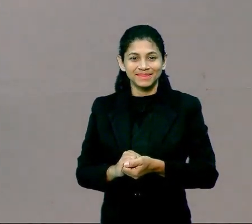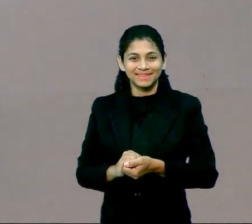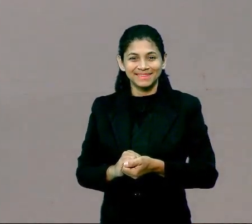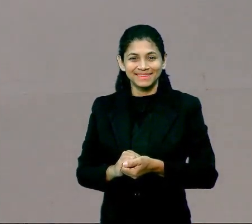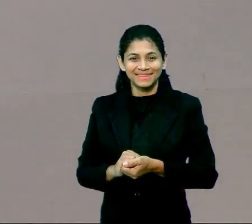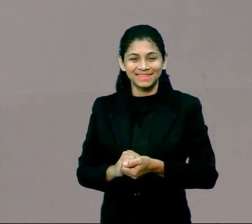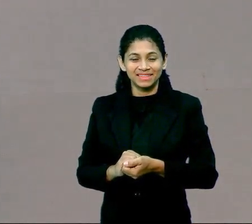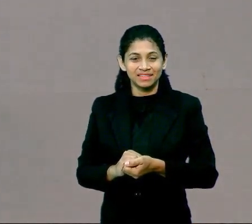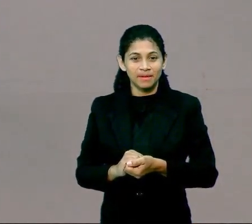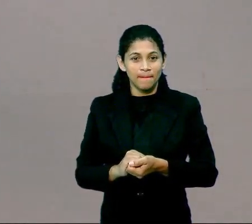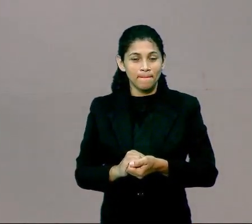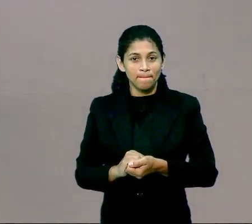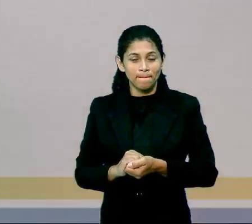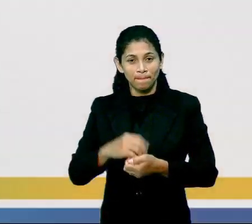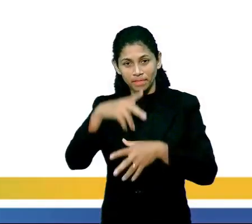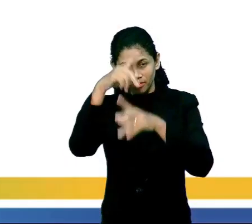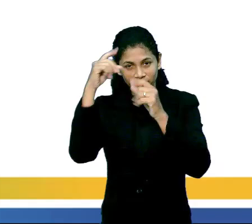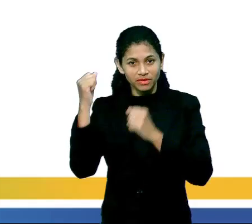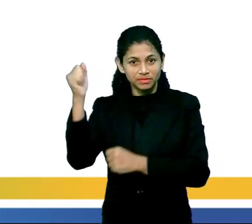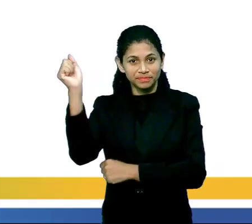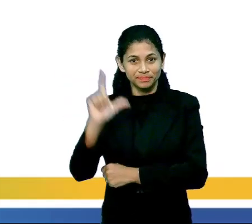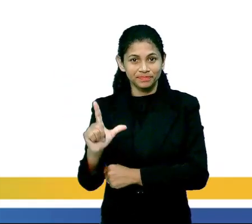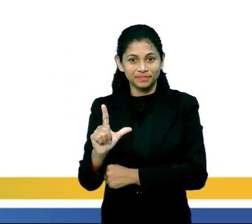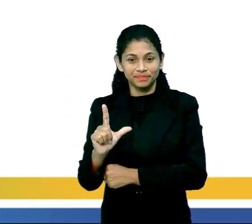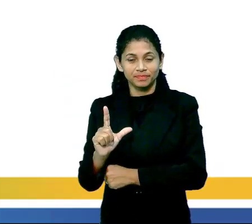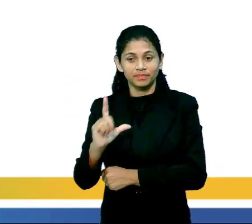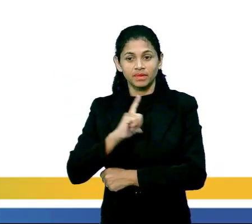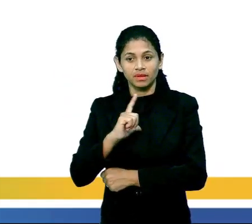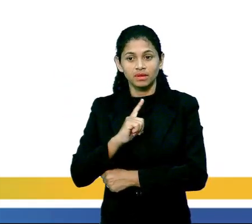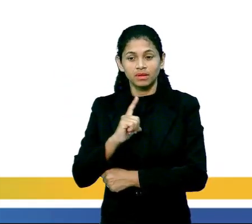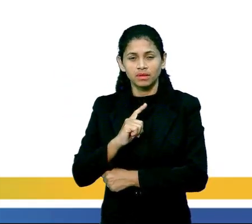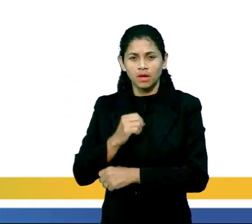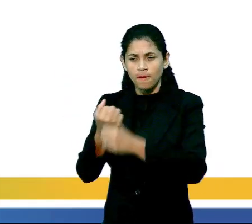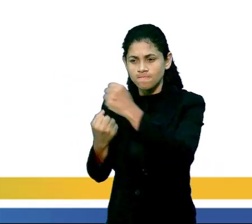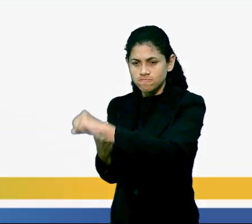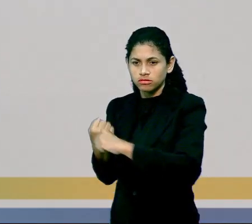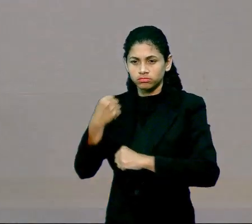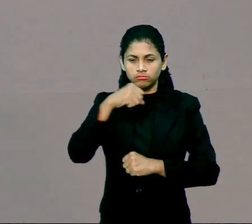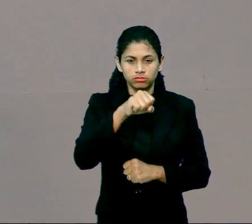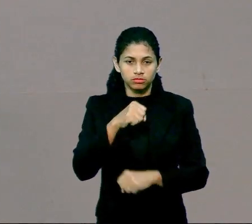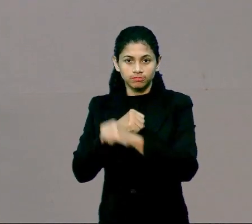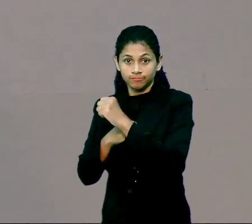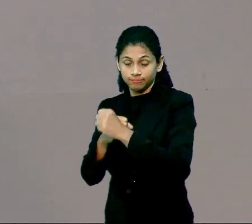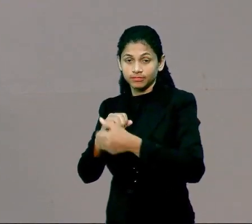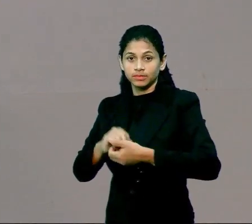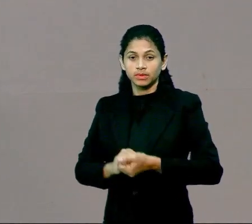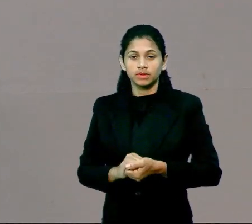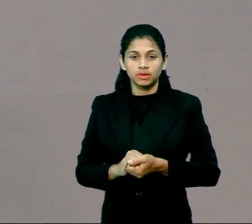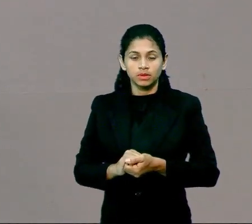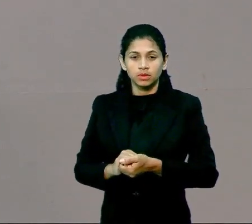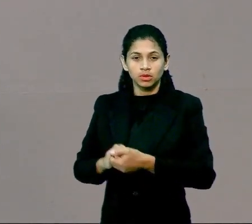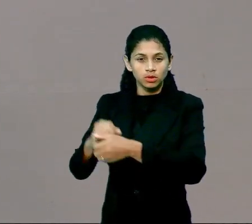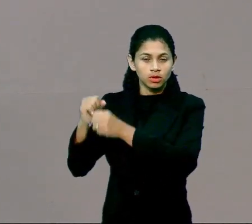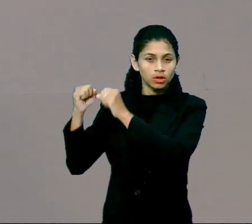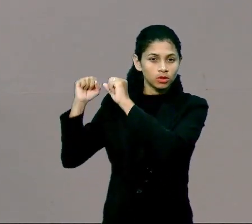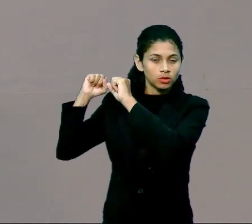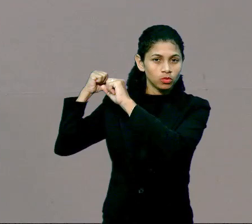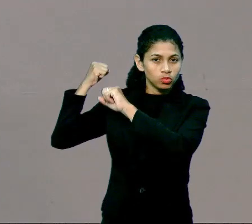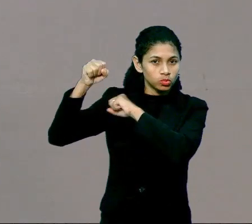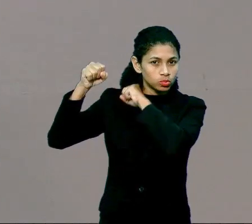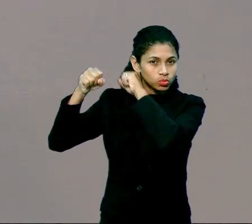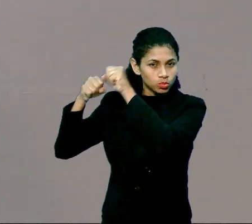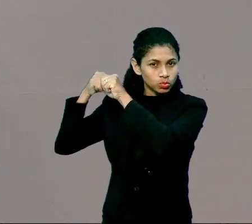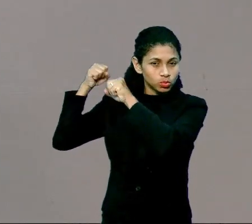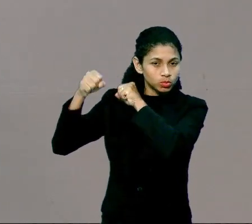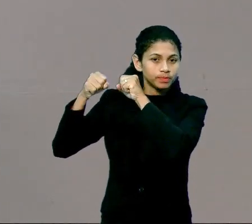meu orgulho, minha faixa azul. E também temos karatê, boxe, e são práticas, quando a gente associa o karatê, se você fazer